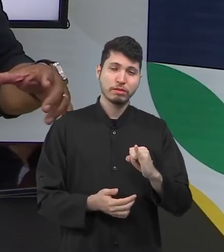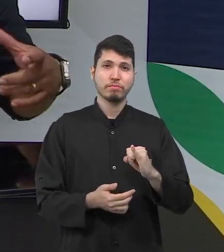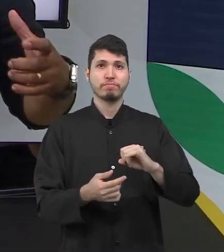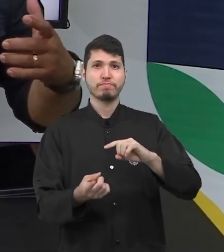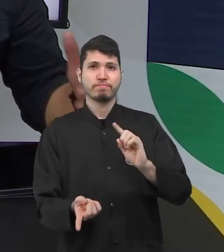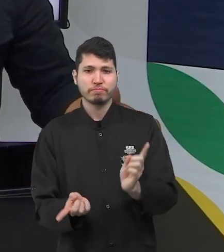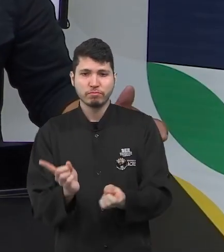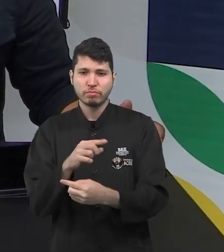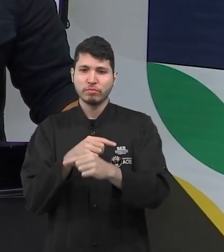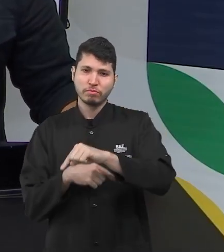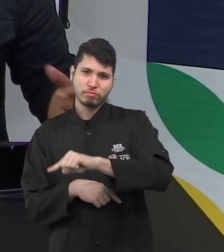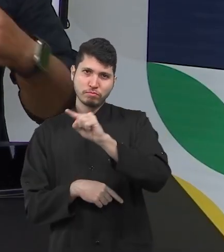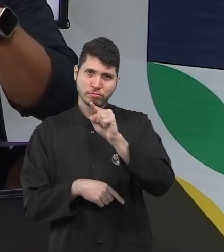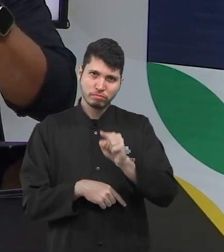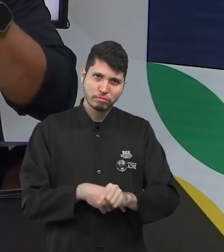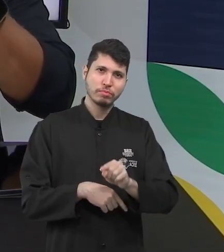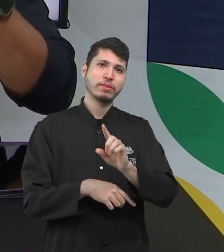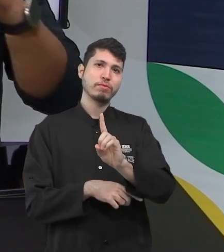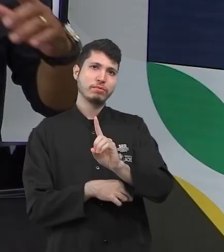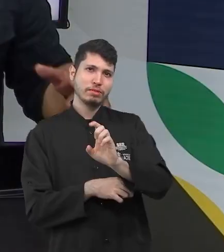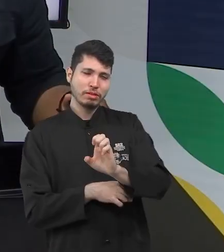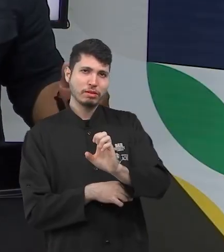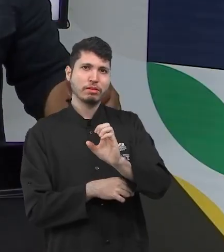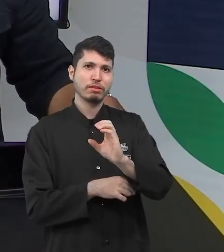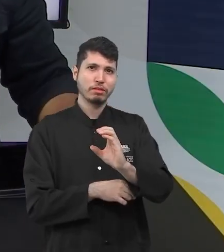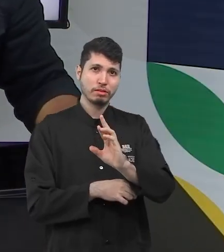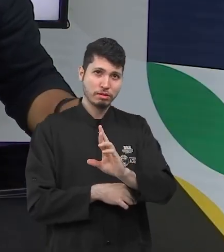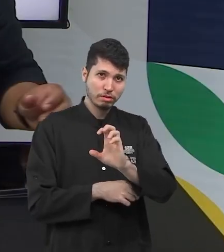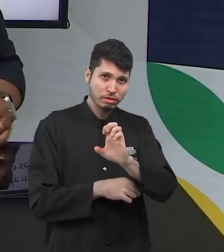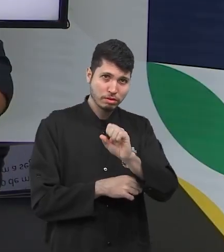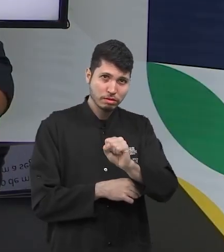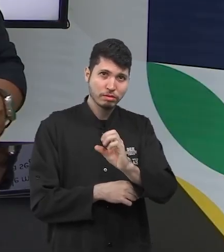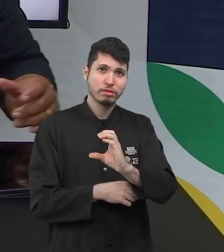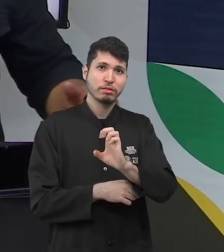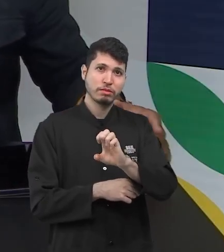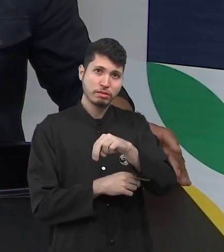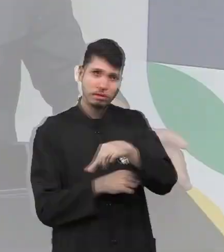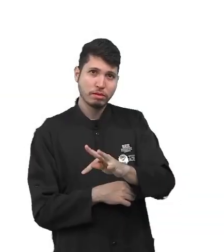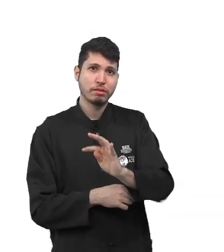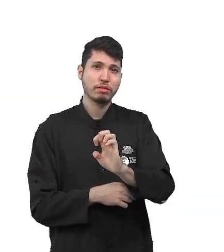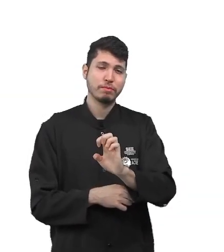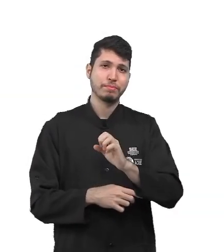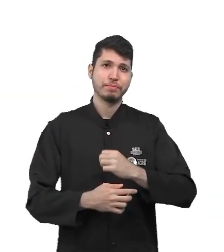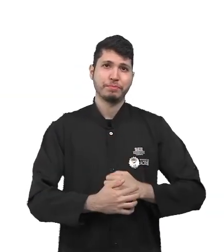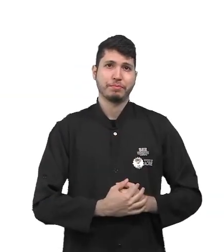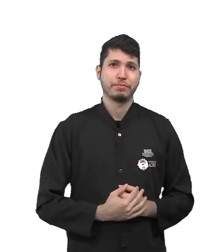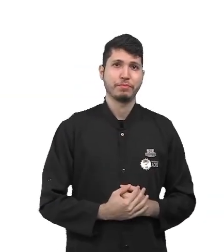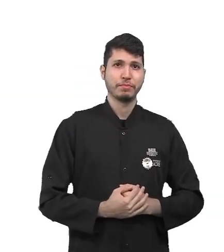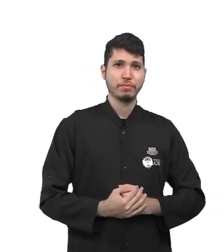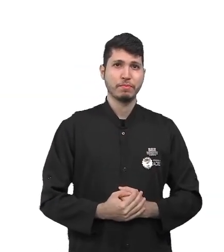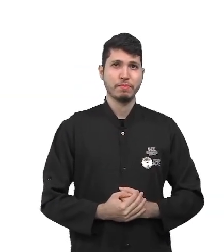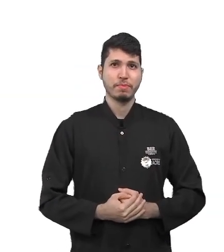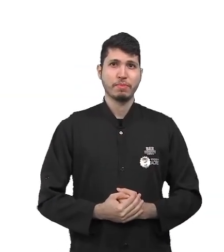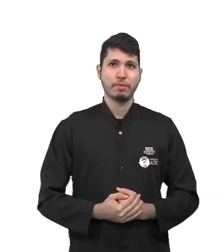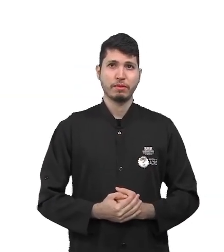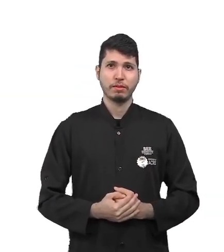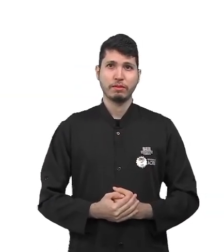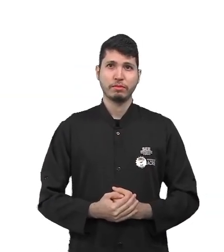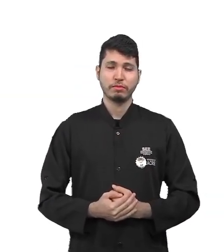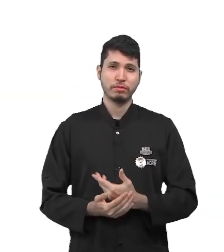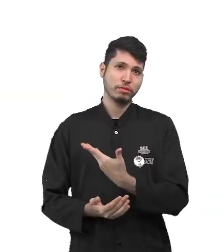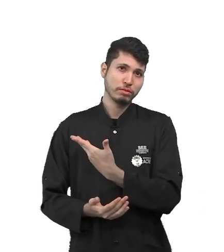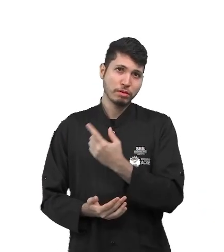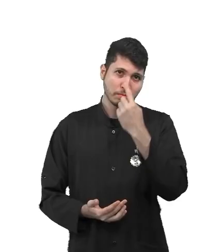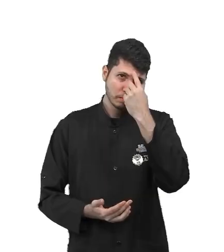mais, uma coisa mais triste, né? Melancólica, ok? Vamos lá? Vamos seguir aqui. Nesse exemplo, a nossa ideia é trabalhar